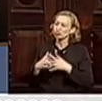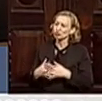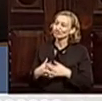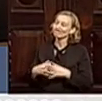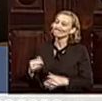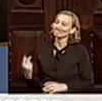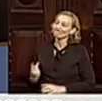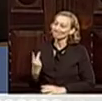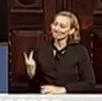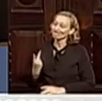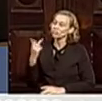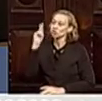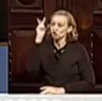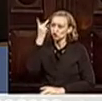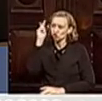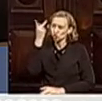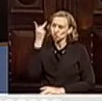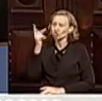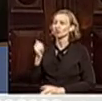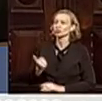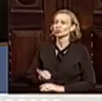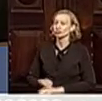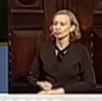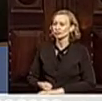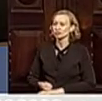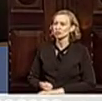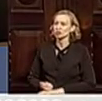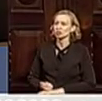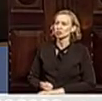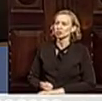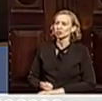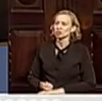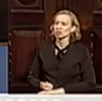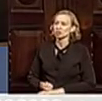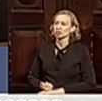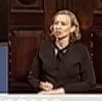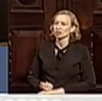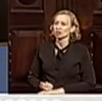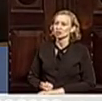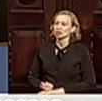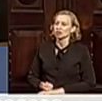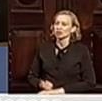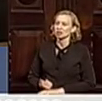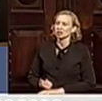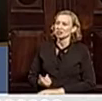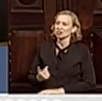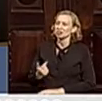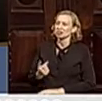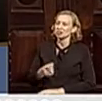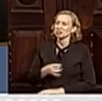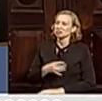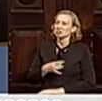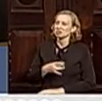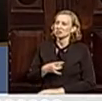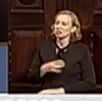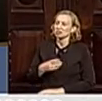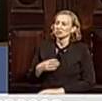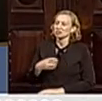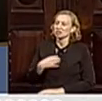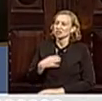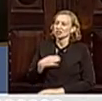valor histórico das instituições e provocam nebulosidade à democracia. Por